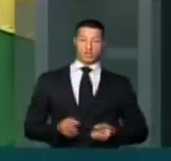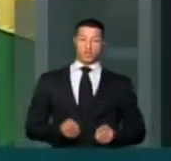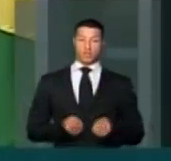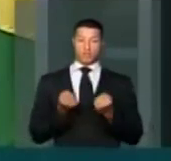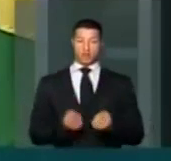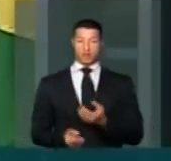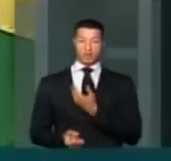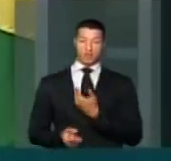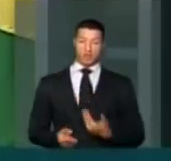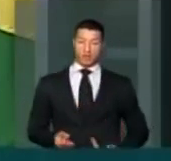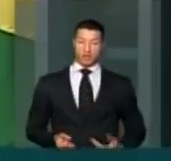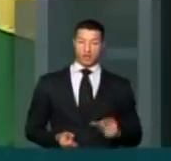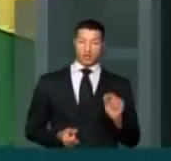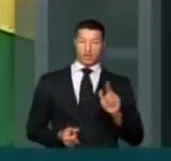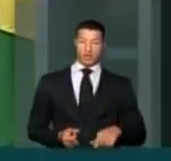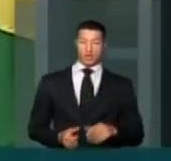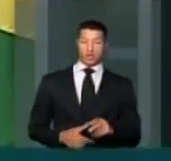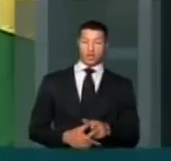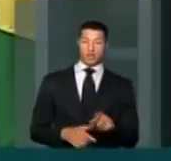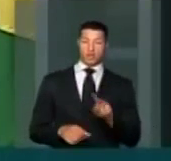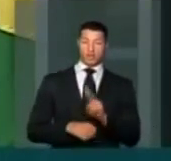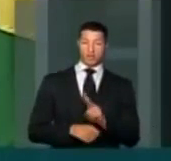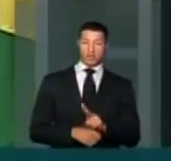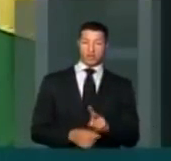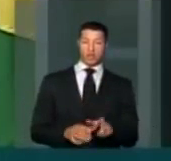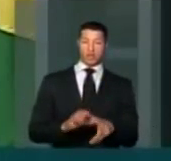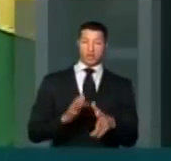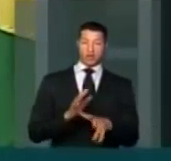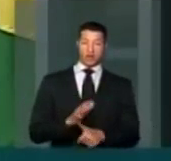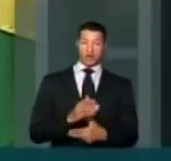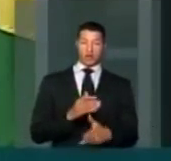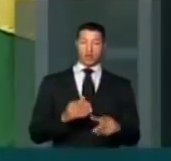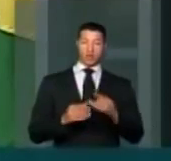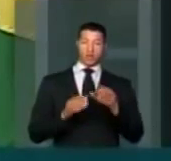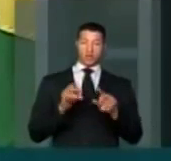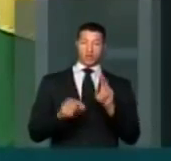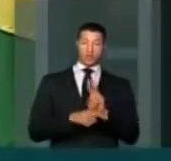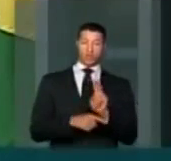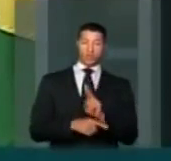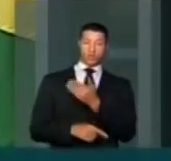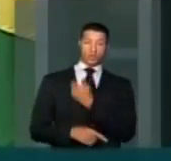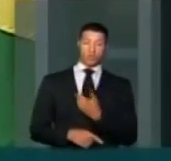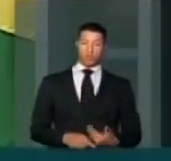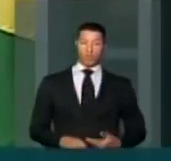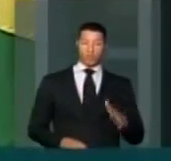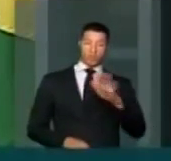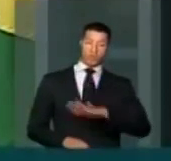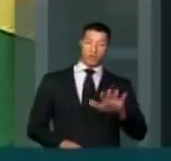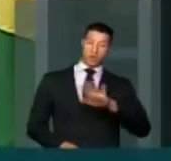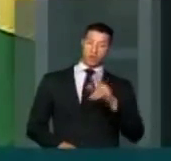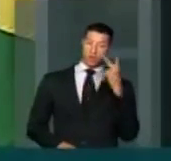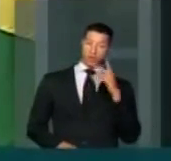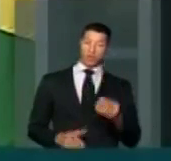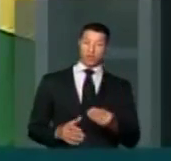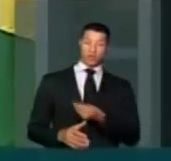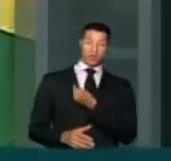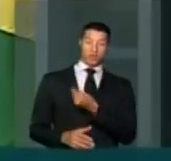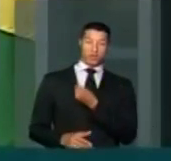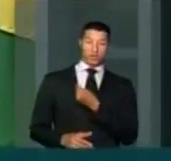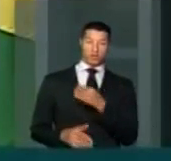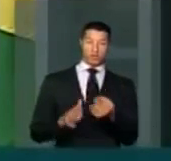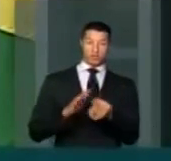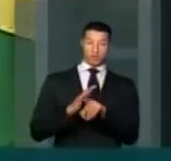governos e governantes, que é de prevenir e coibir a corrupção, zelar pelo patrimônio público, enfim. Só para registrar,